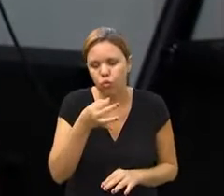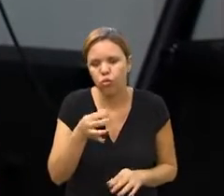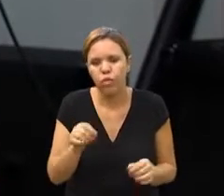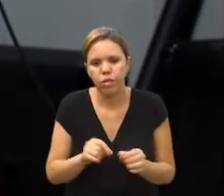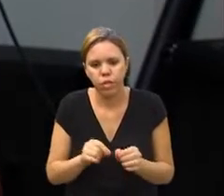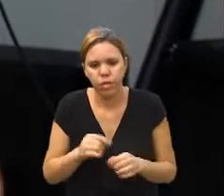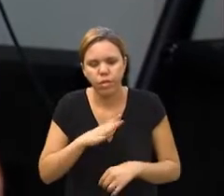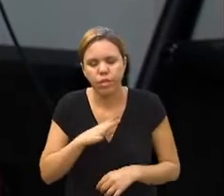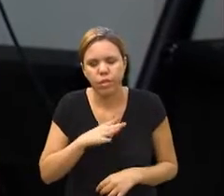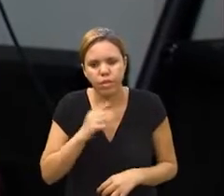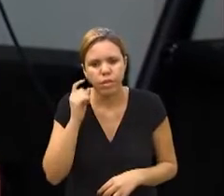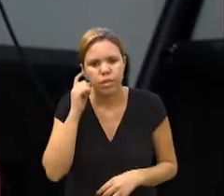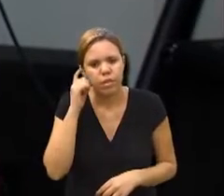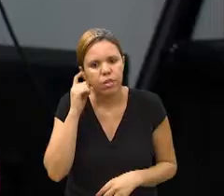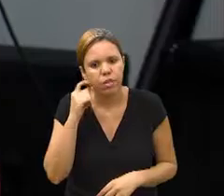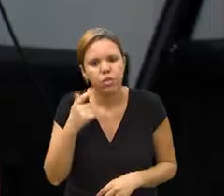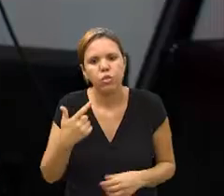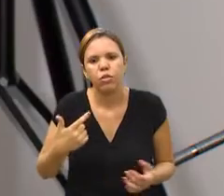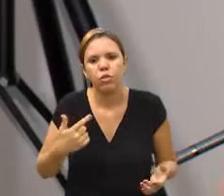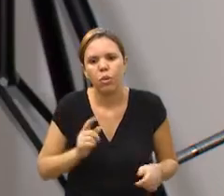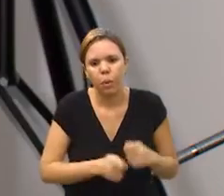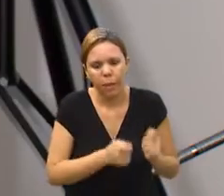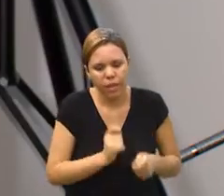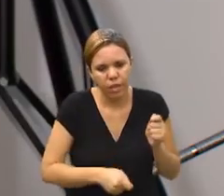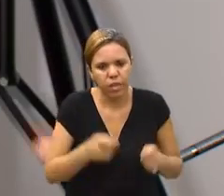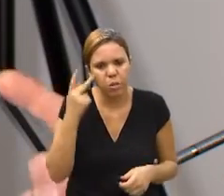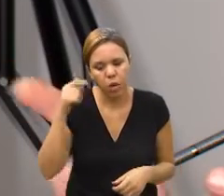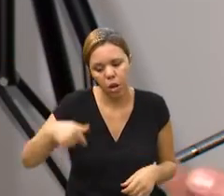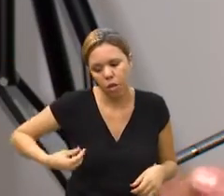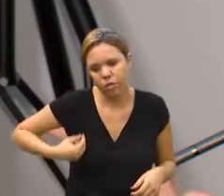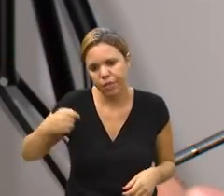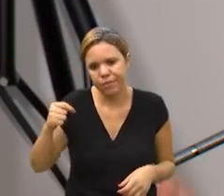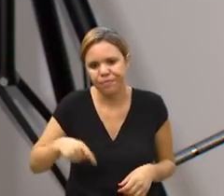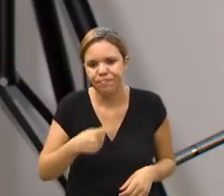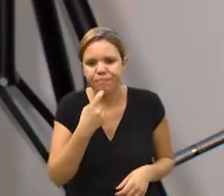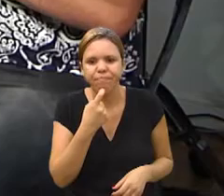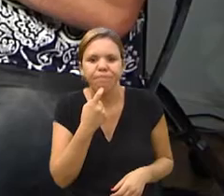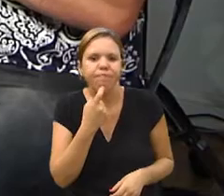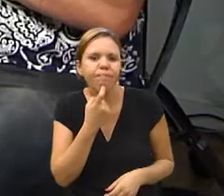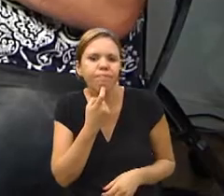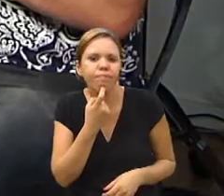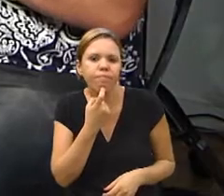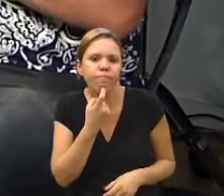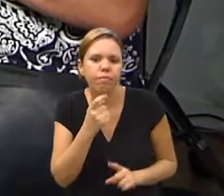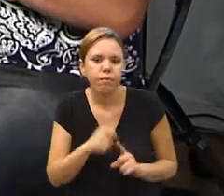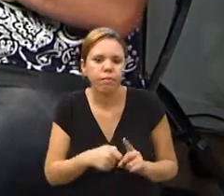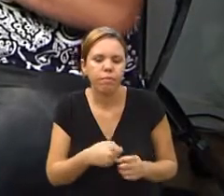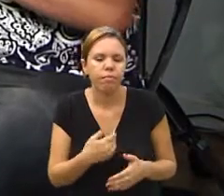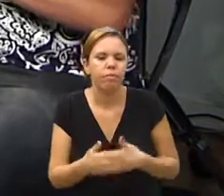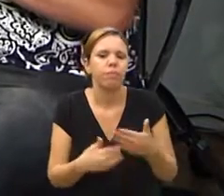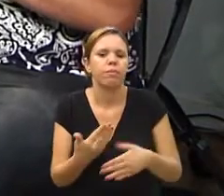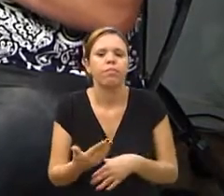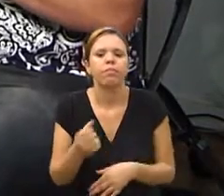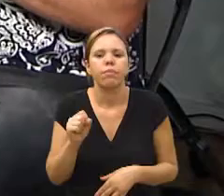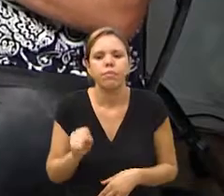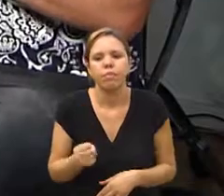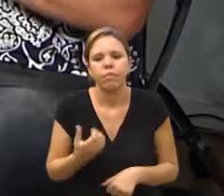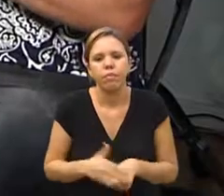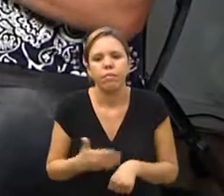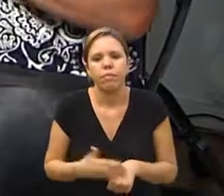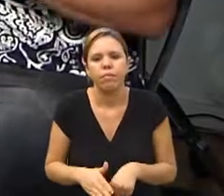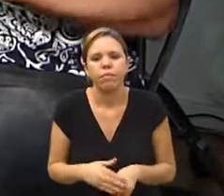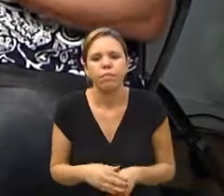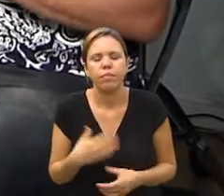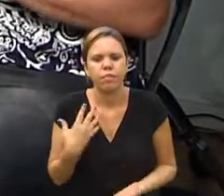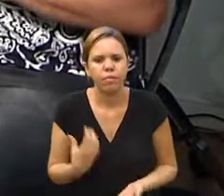era de Jundiaí, o baterista era de São Paulo e eu estava aqui. Então, ao longo de 1 mês a gente fez uns 8 ensaios.